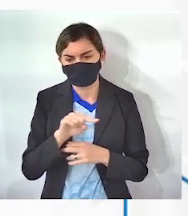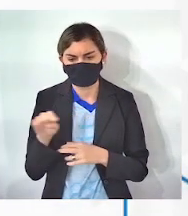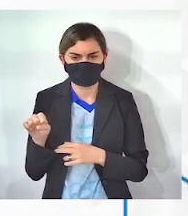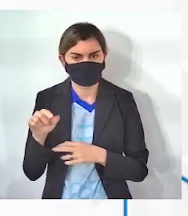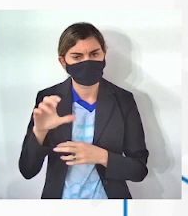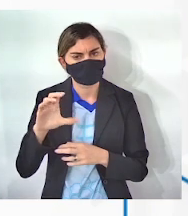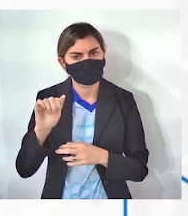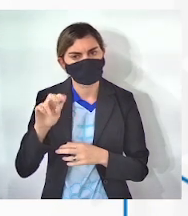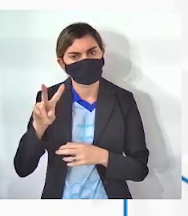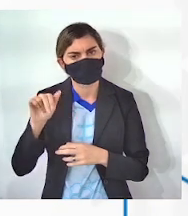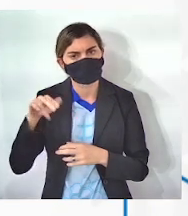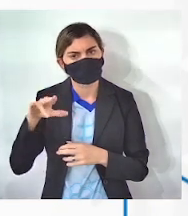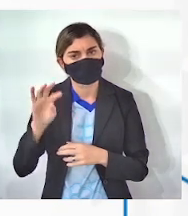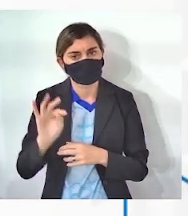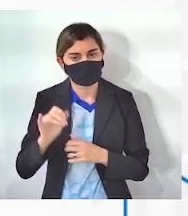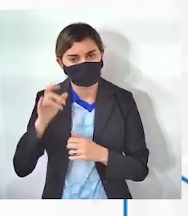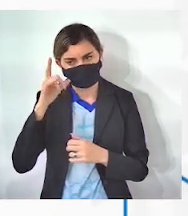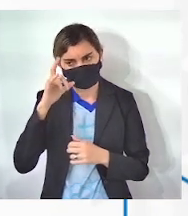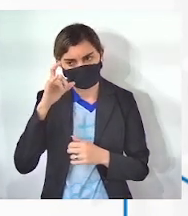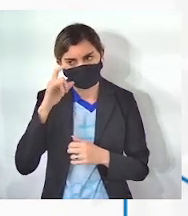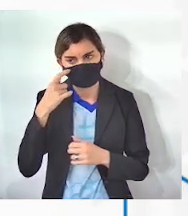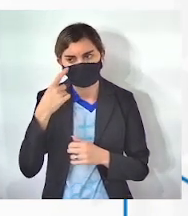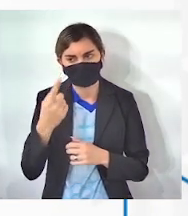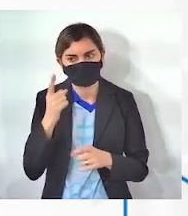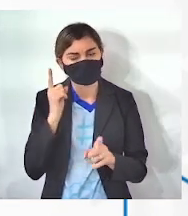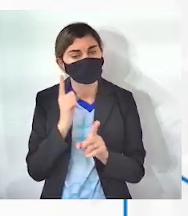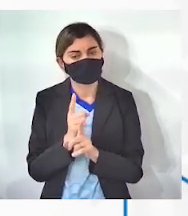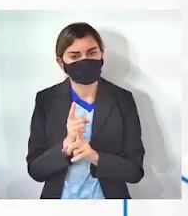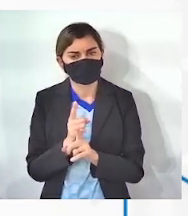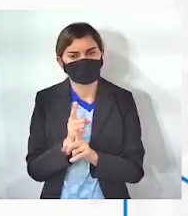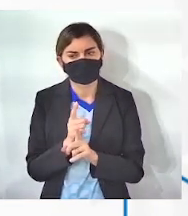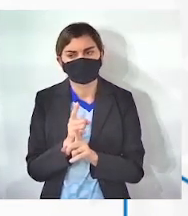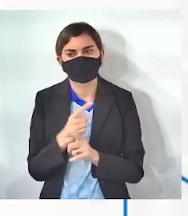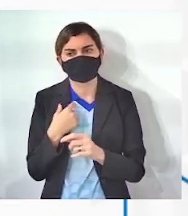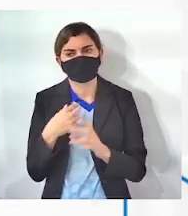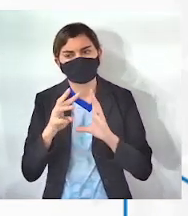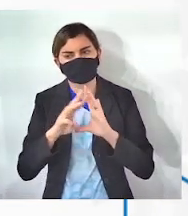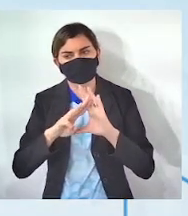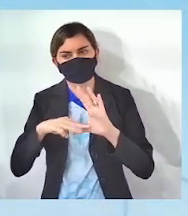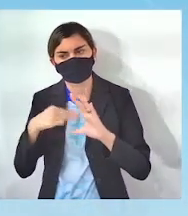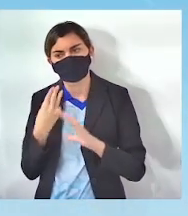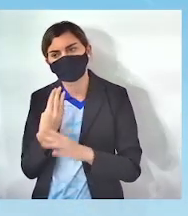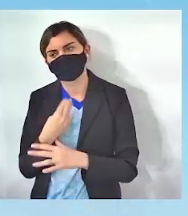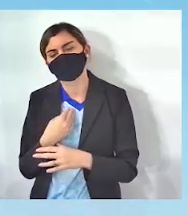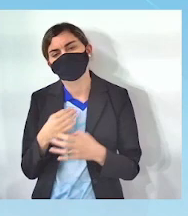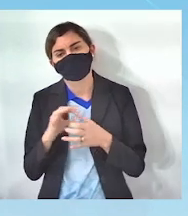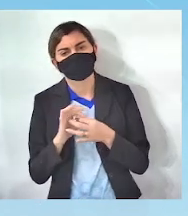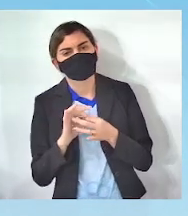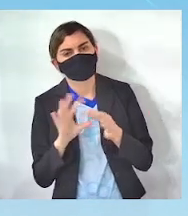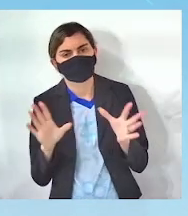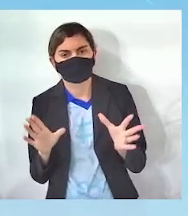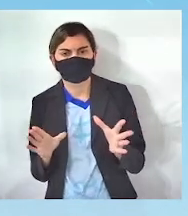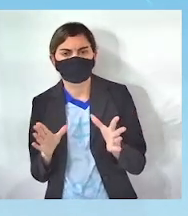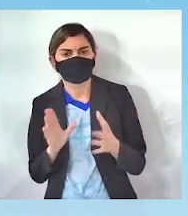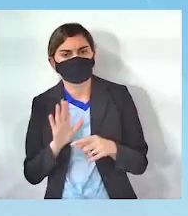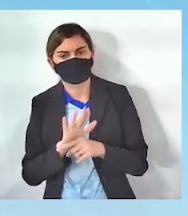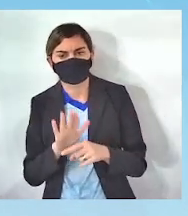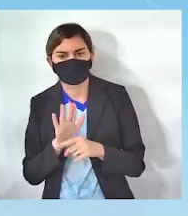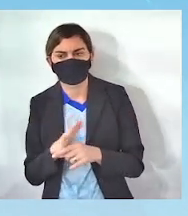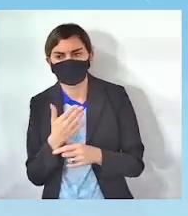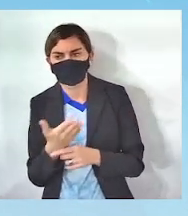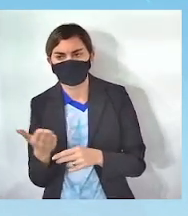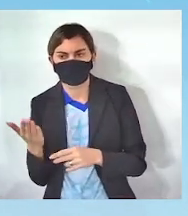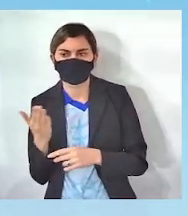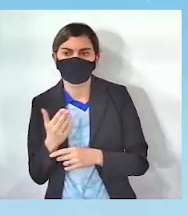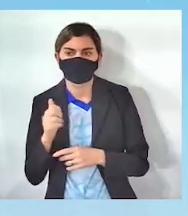@Aquiles_Cavalcante. Então, lá no Instagram, você consegue me encontrar lá. É só mandar uma mensagem que a gente está disposto aí sempre a colaborar com vocês.